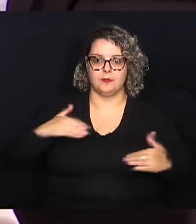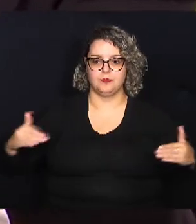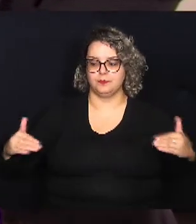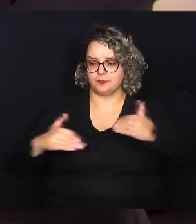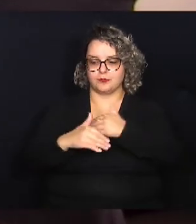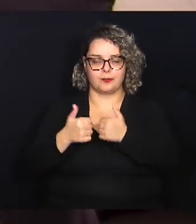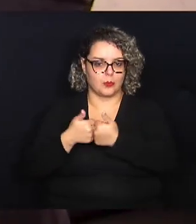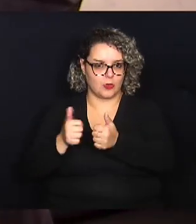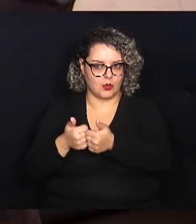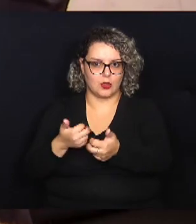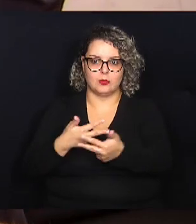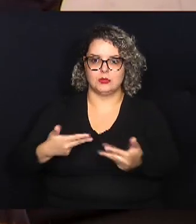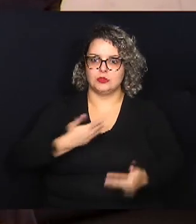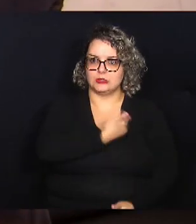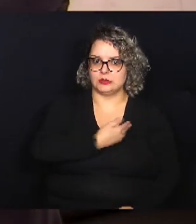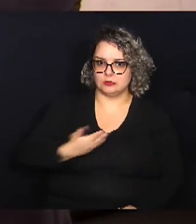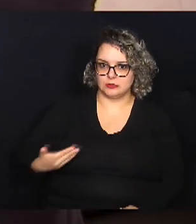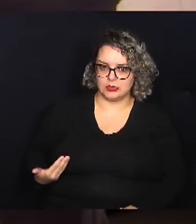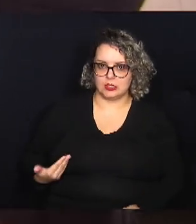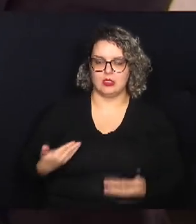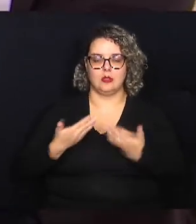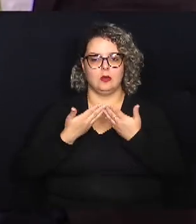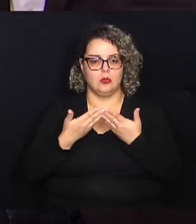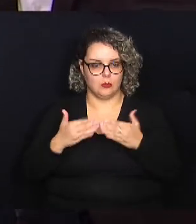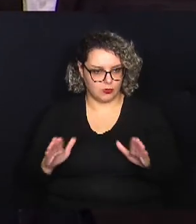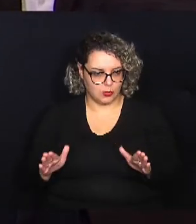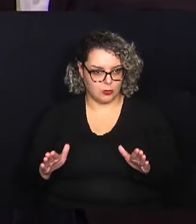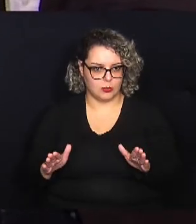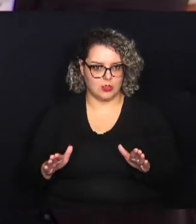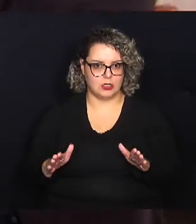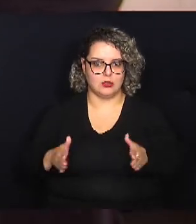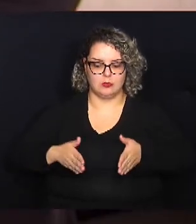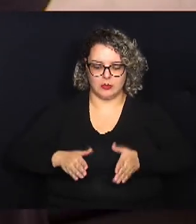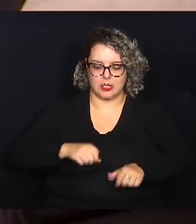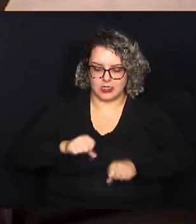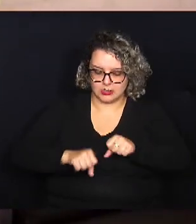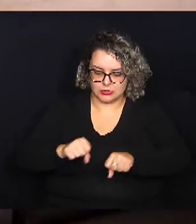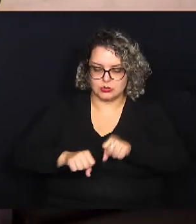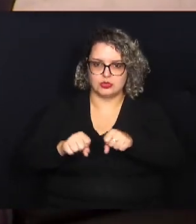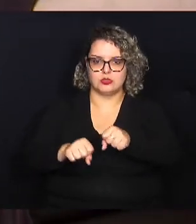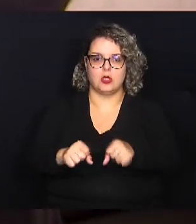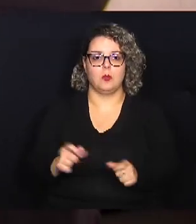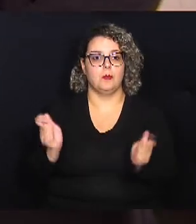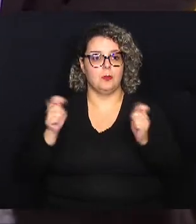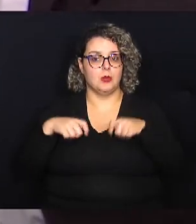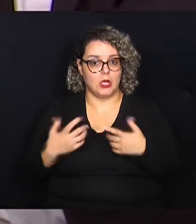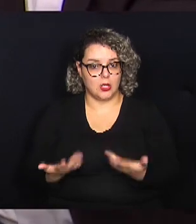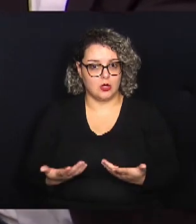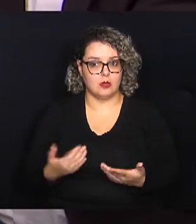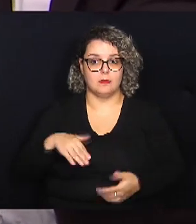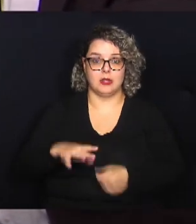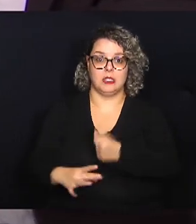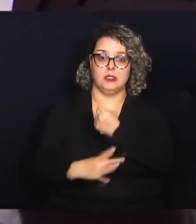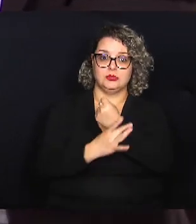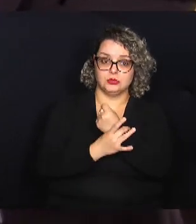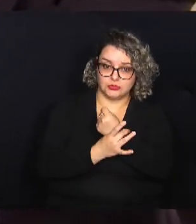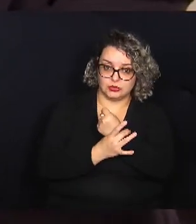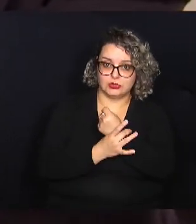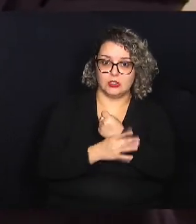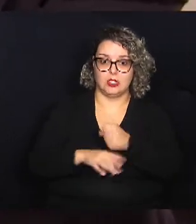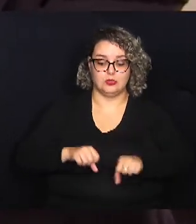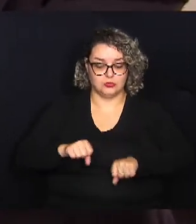ônibus do transporte público, abre uma ciclofaixa, possibilita dar mais segurança aos